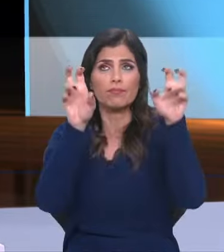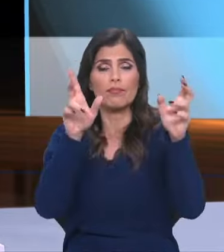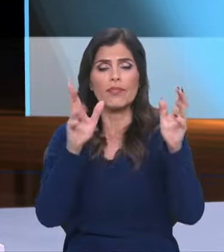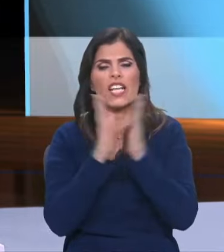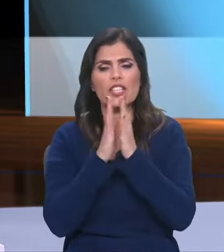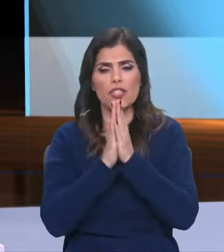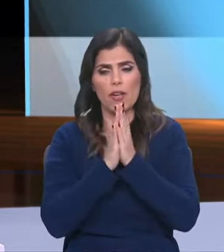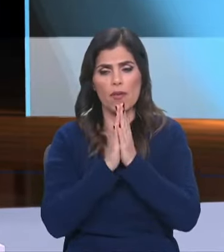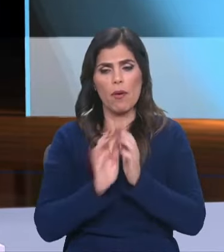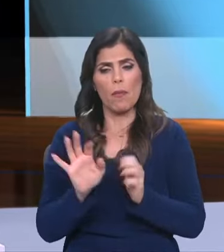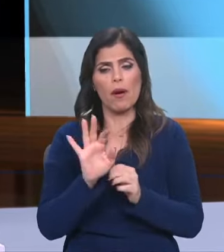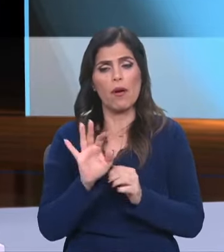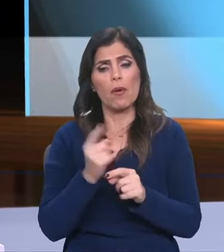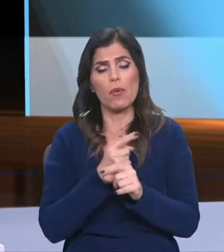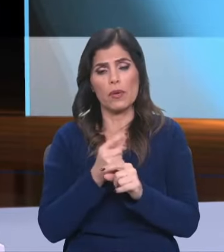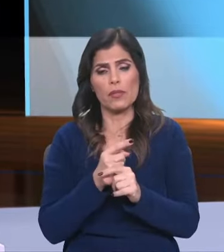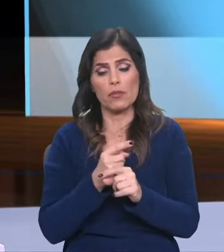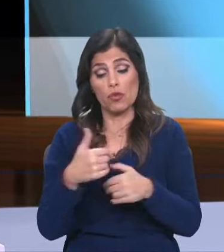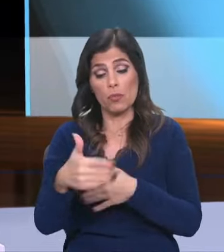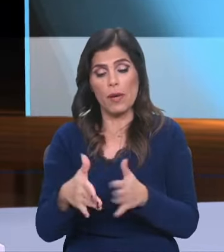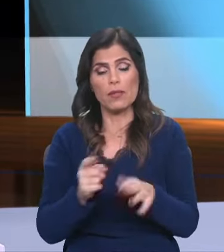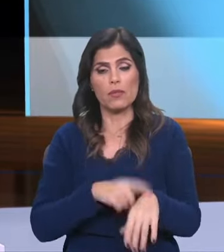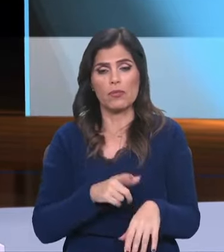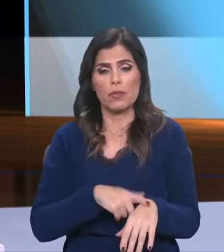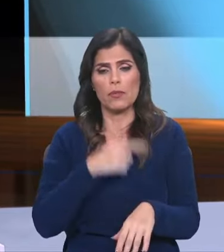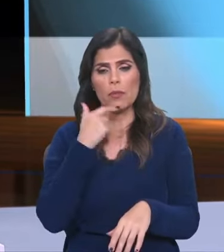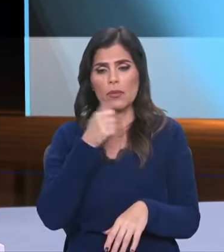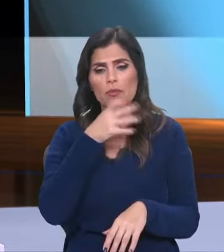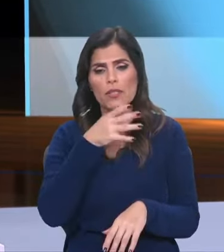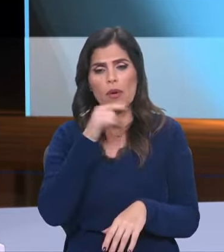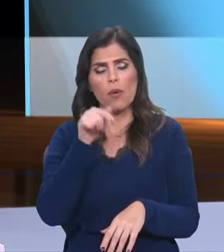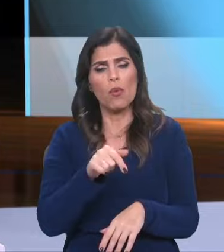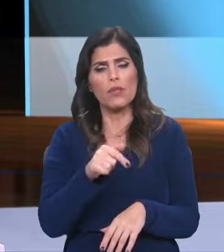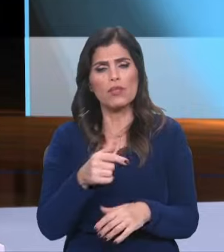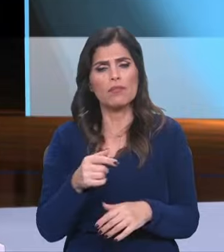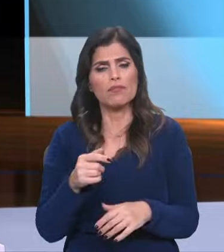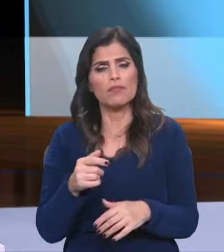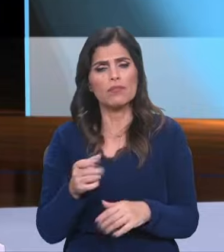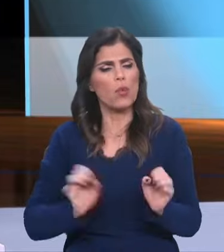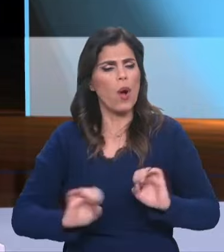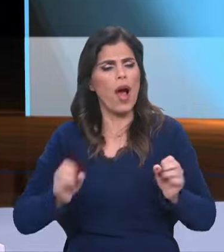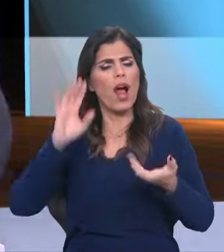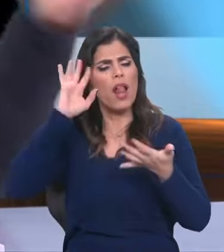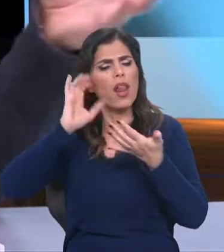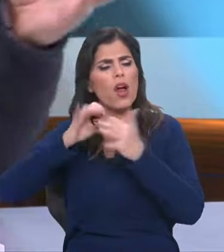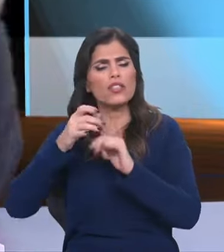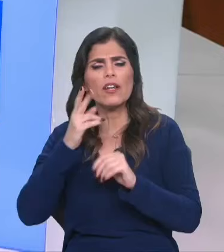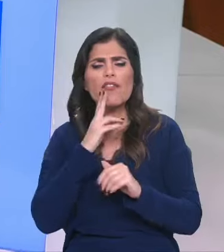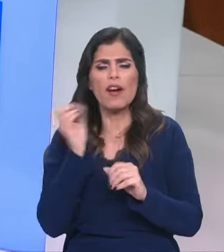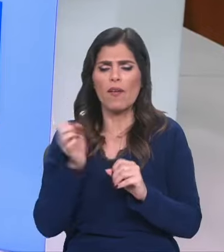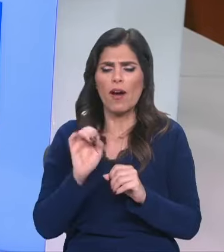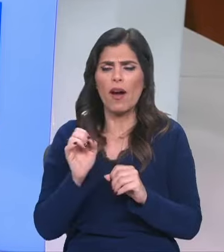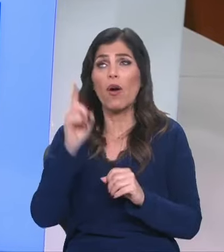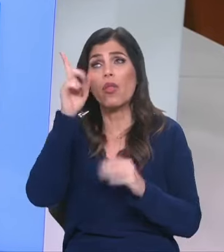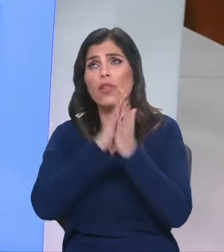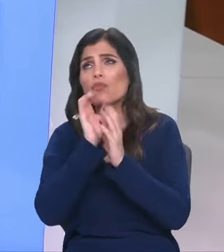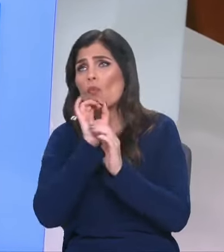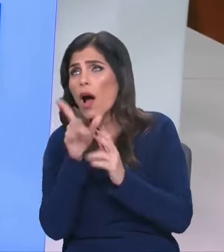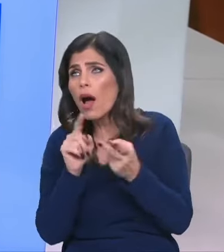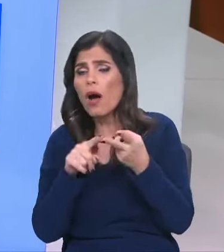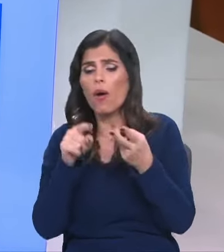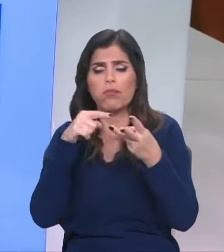universal no espaço e no tempo. Ou seja, não podemos dizer que hoje não faz sentido ter fé, ou que Deus não existe, ou o que quer que